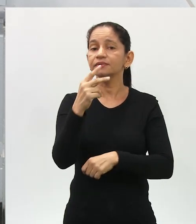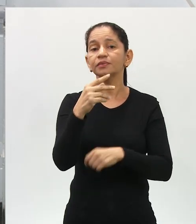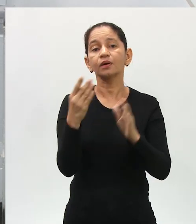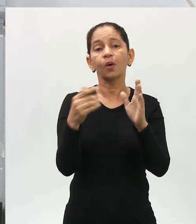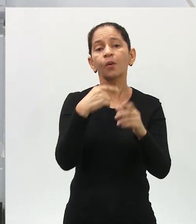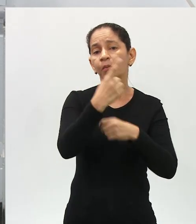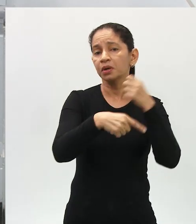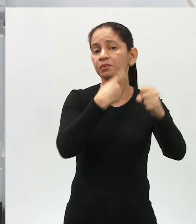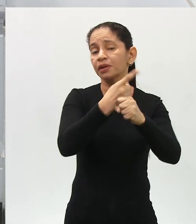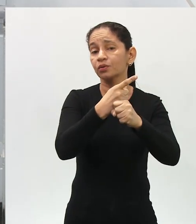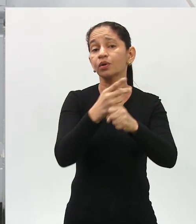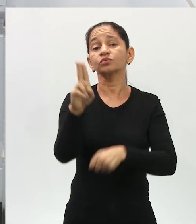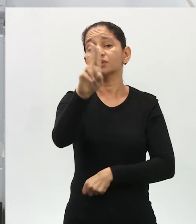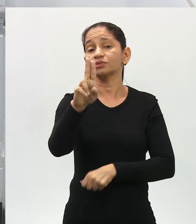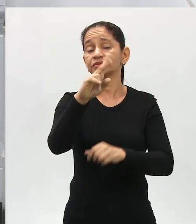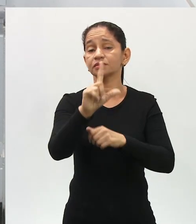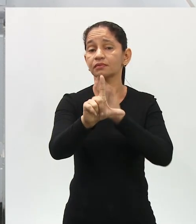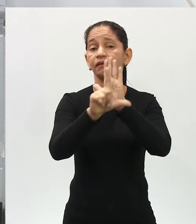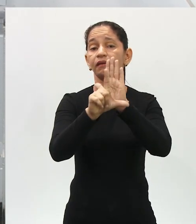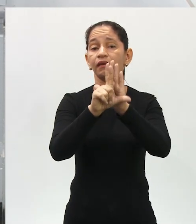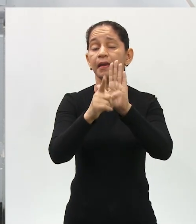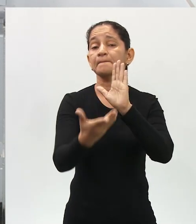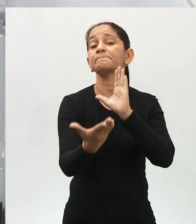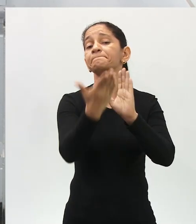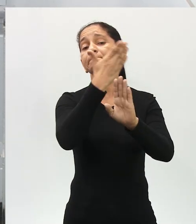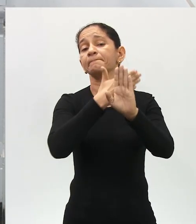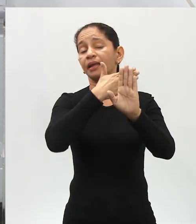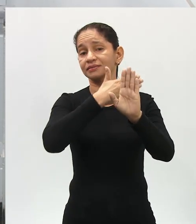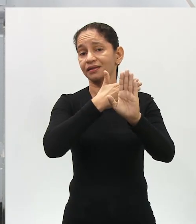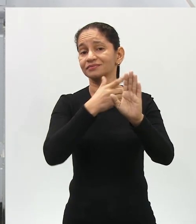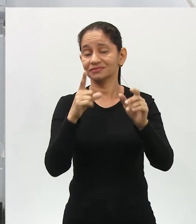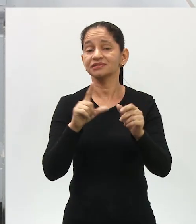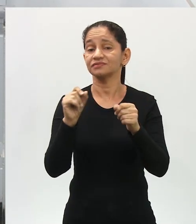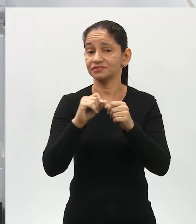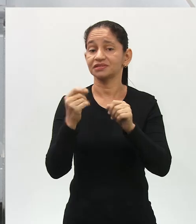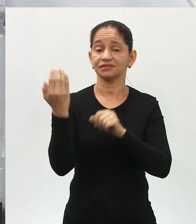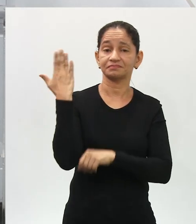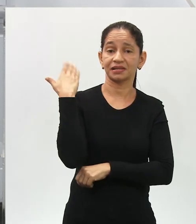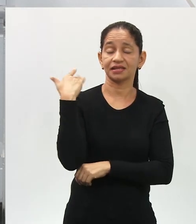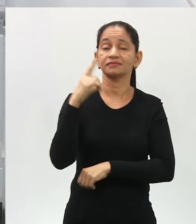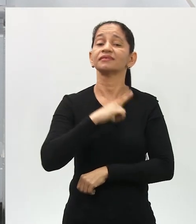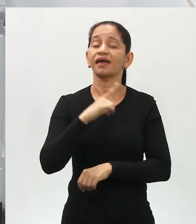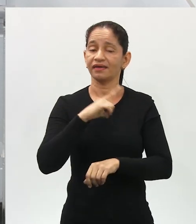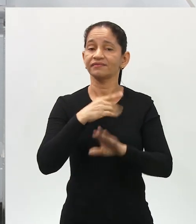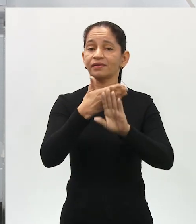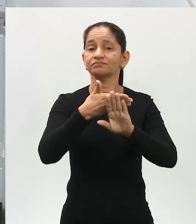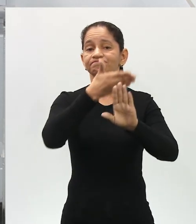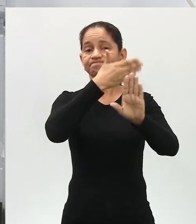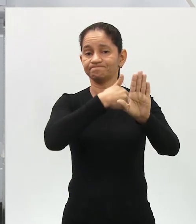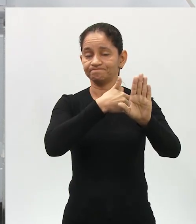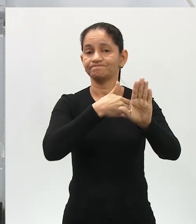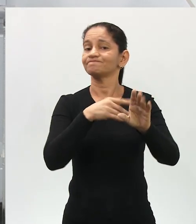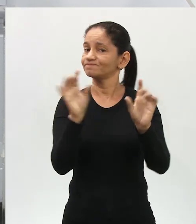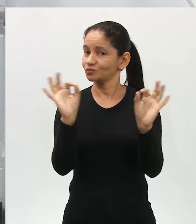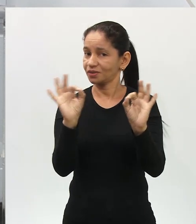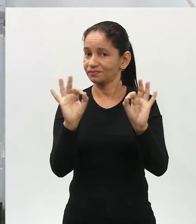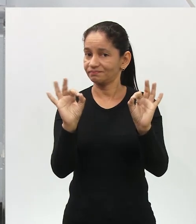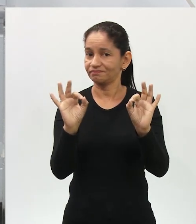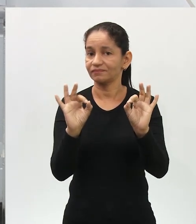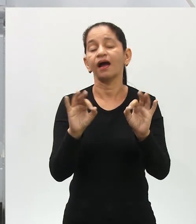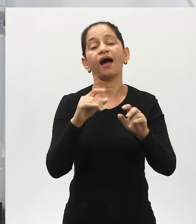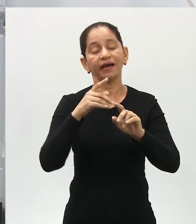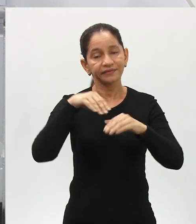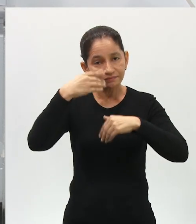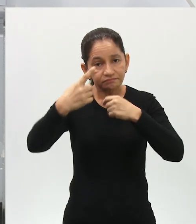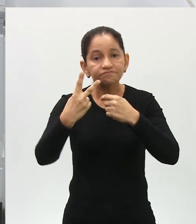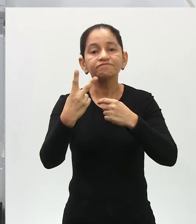Na verdade, no primeiro ano ele está governando com a lei orçamentária, com o PPA do governo anterior dele. Tá? Então ele vai com a dele no